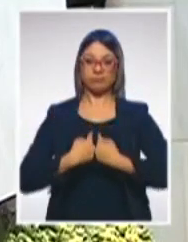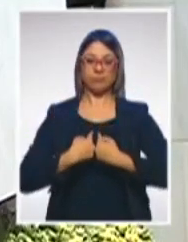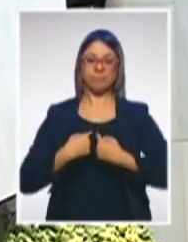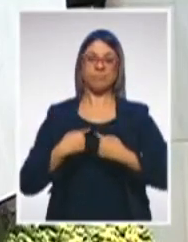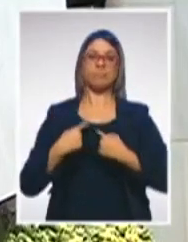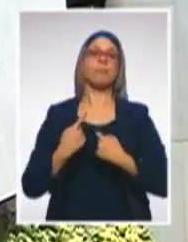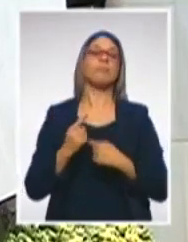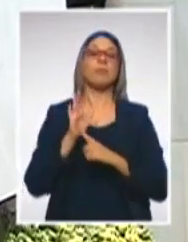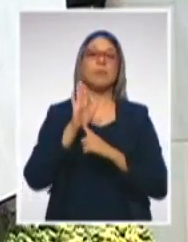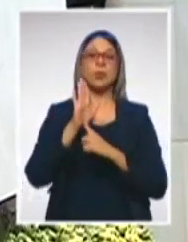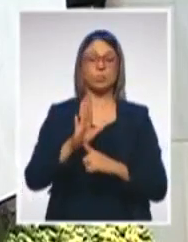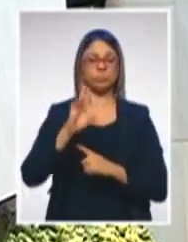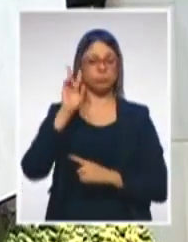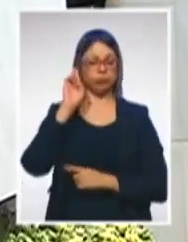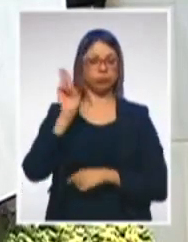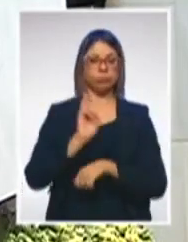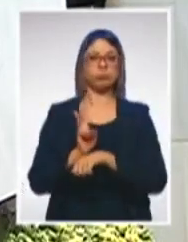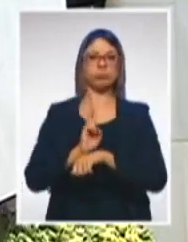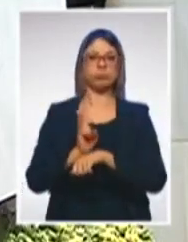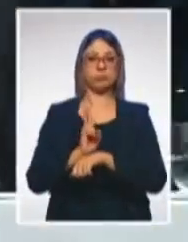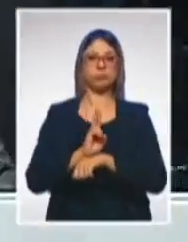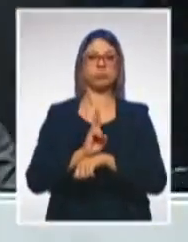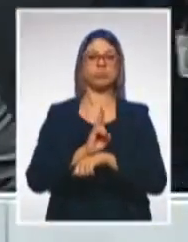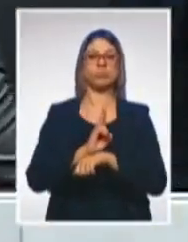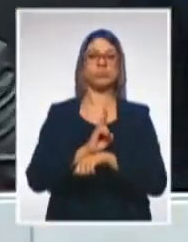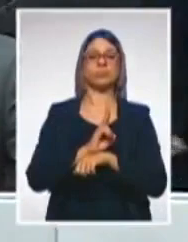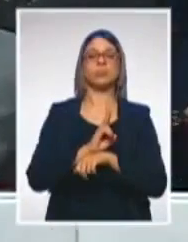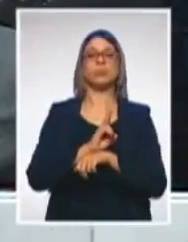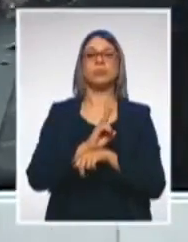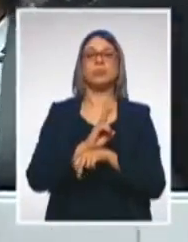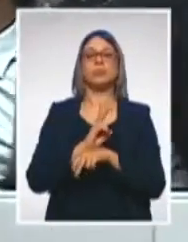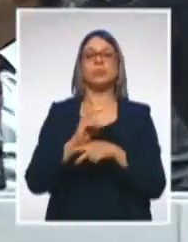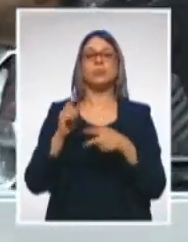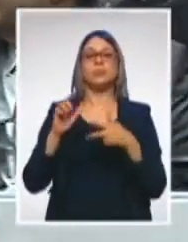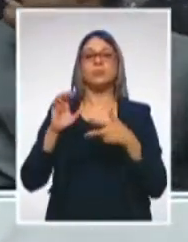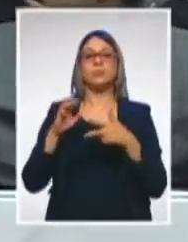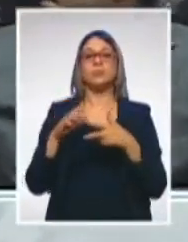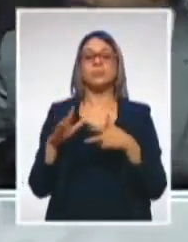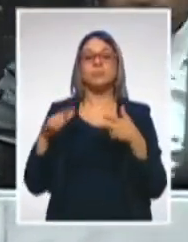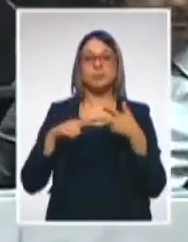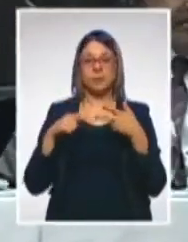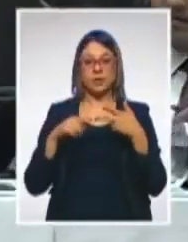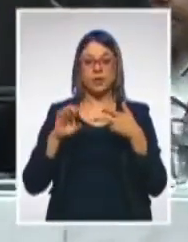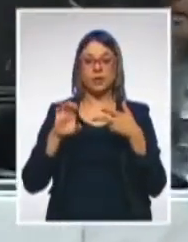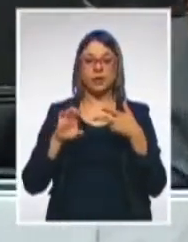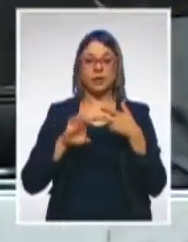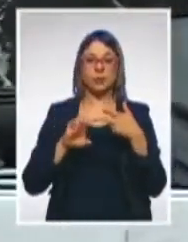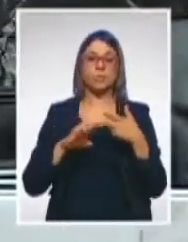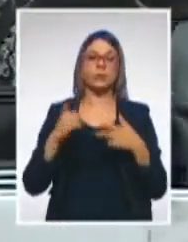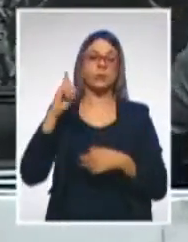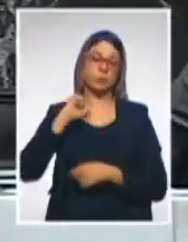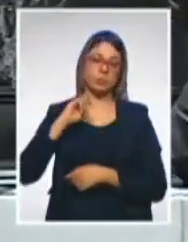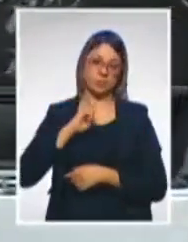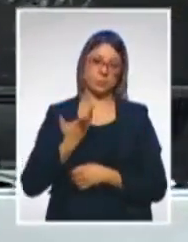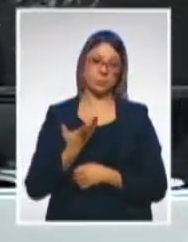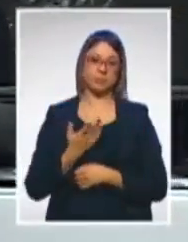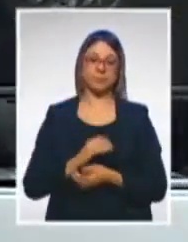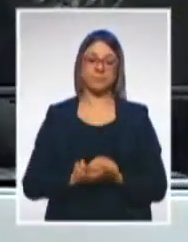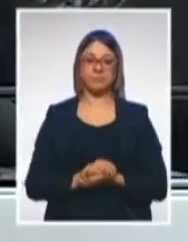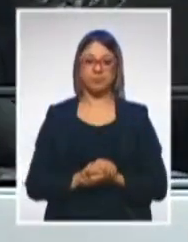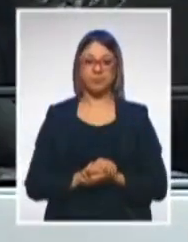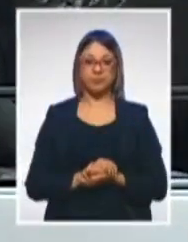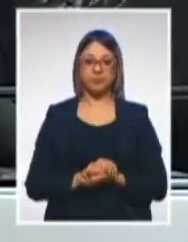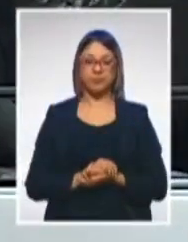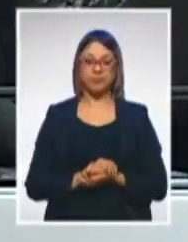da condição de chefe do Poder Executivo do Estado de Minas Gerais. Solicitamos que se posicione no local indicado pelo cerimonial.